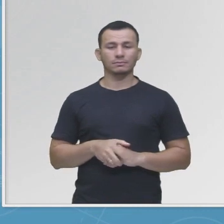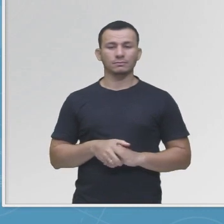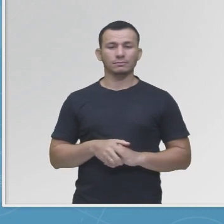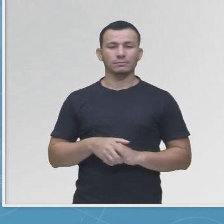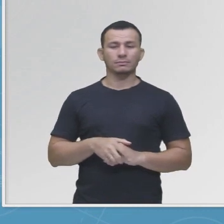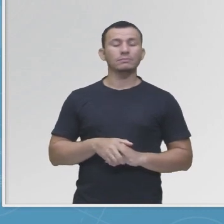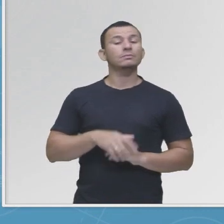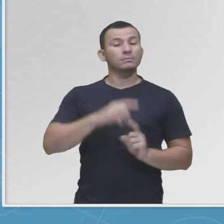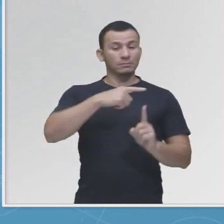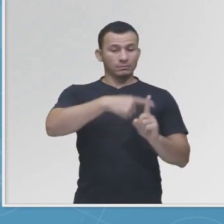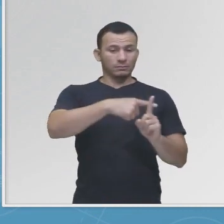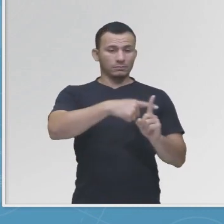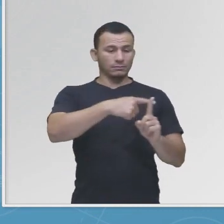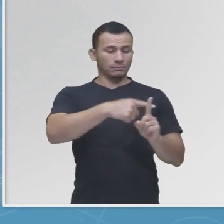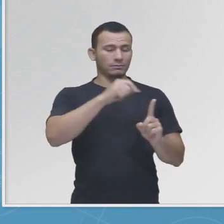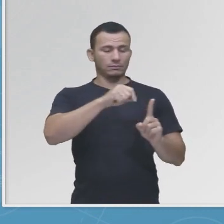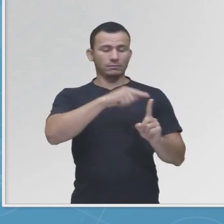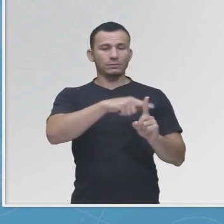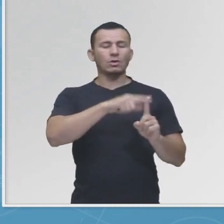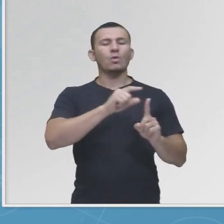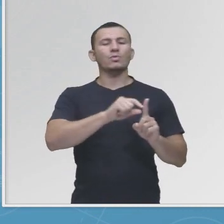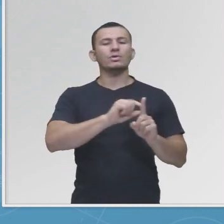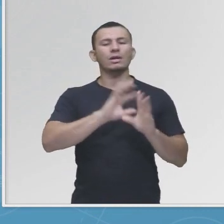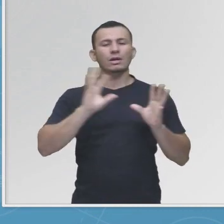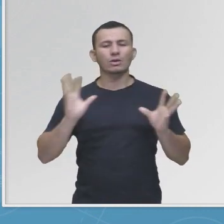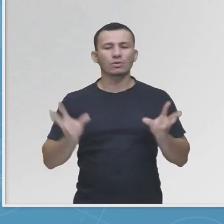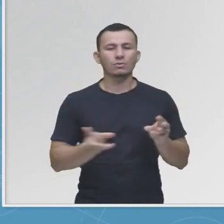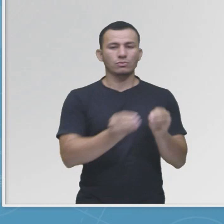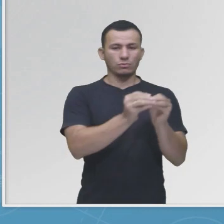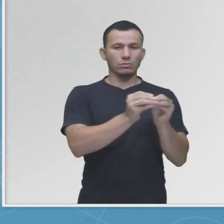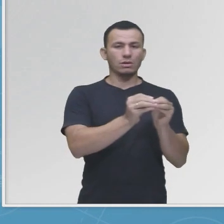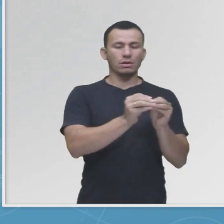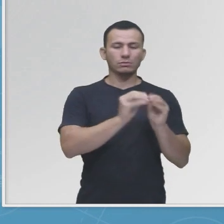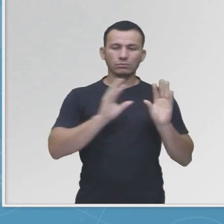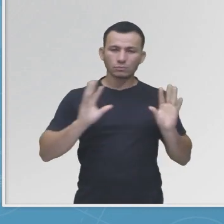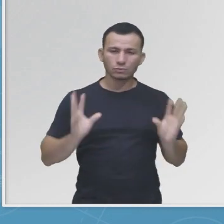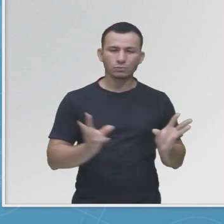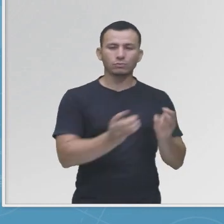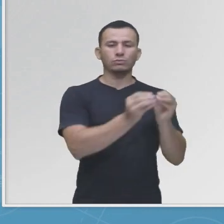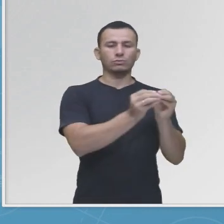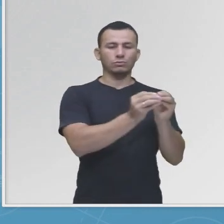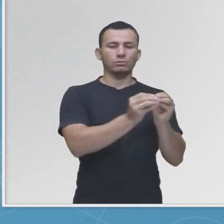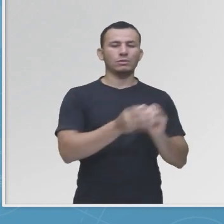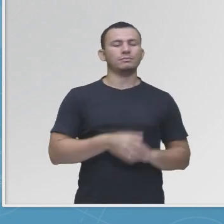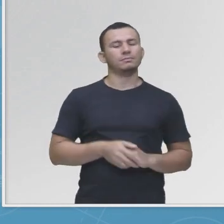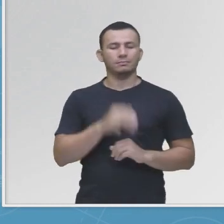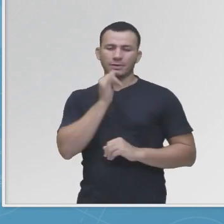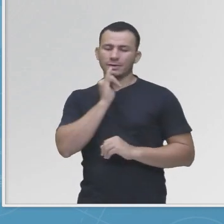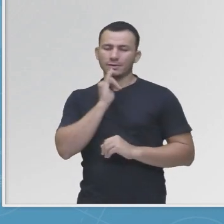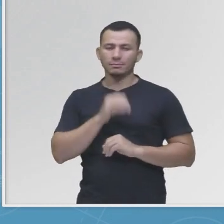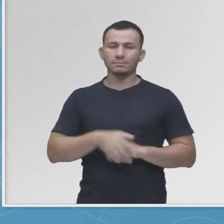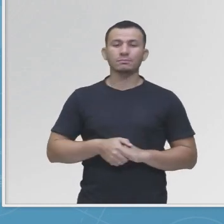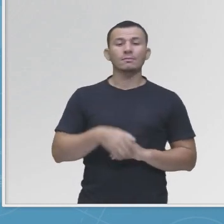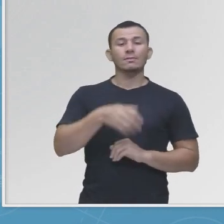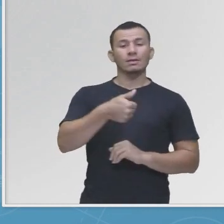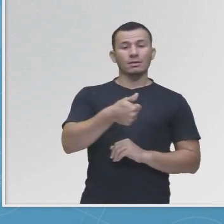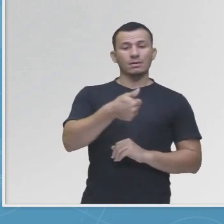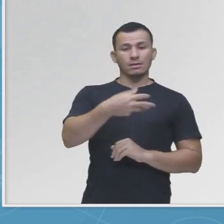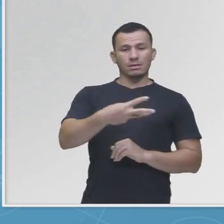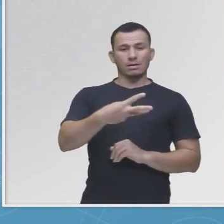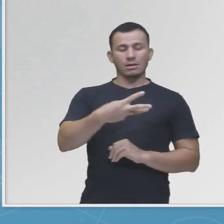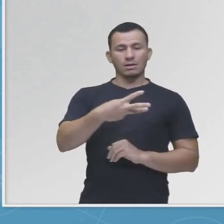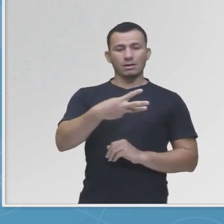Na adição, nós estamos reunindo elementos. Nós temos aqui 13, vamos supor,